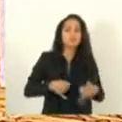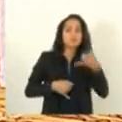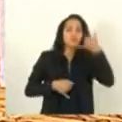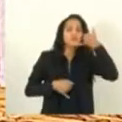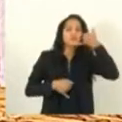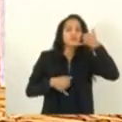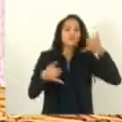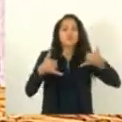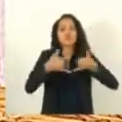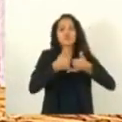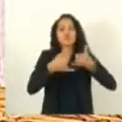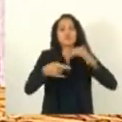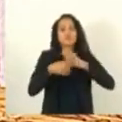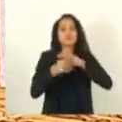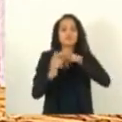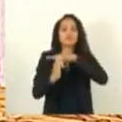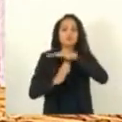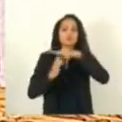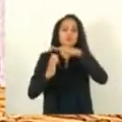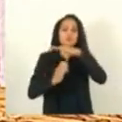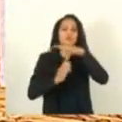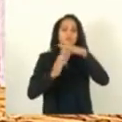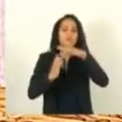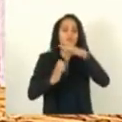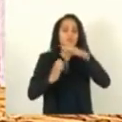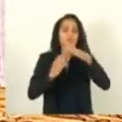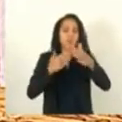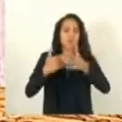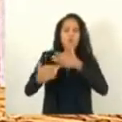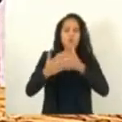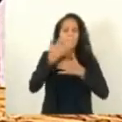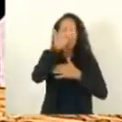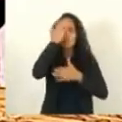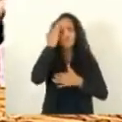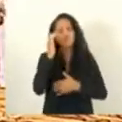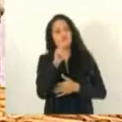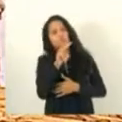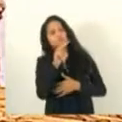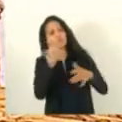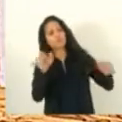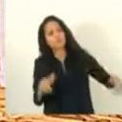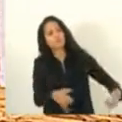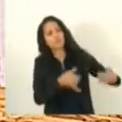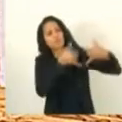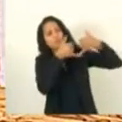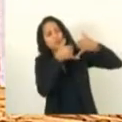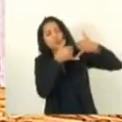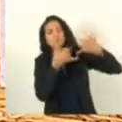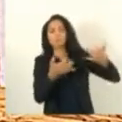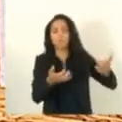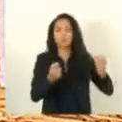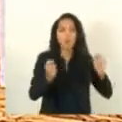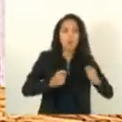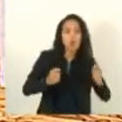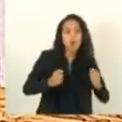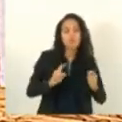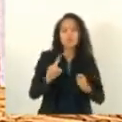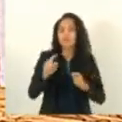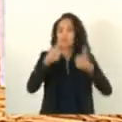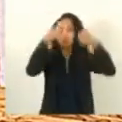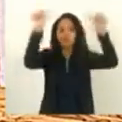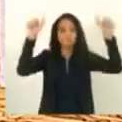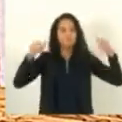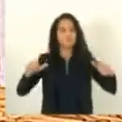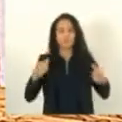o contato da empresa, de tal forma que qualquer cidadão pudesse entrar em contato com essa empresa. Não existe isso na